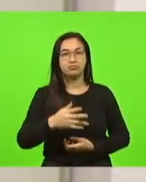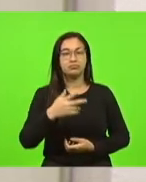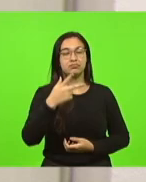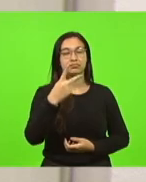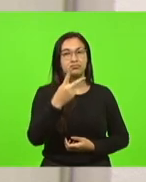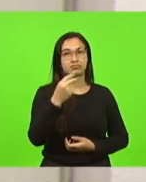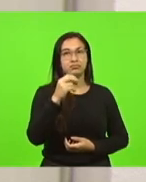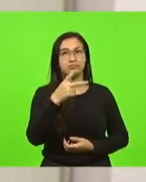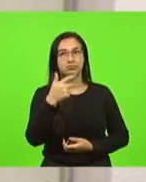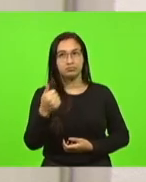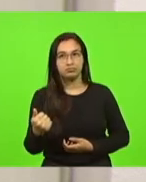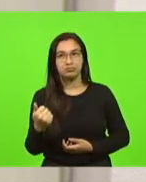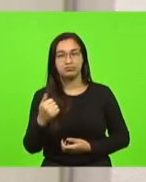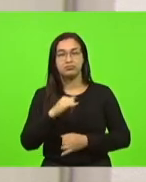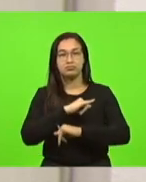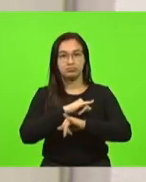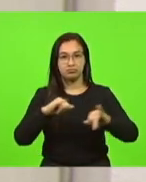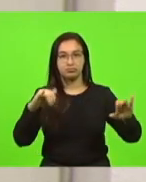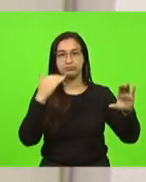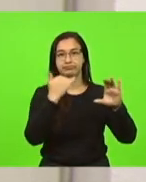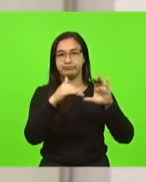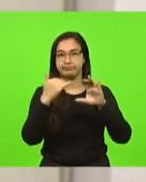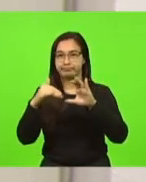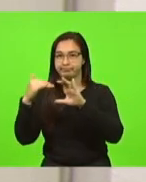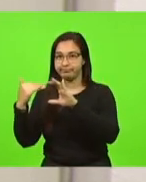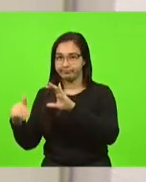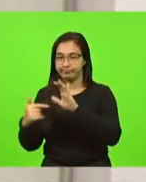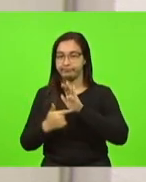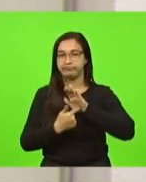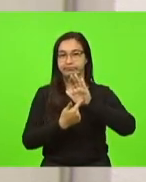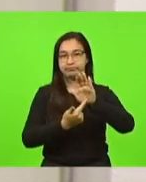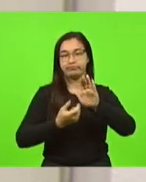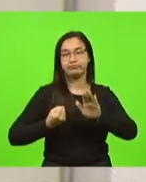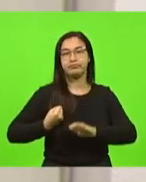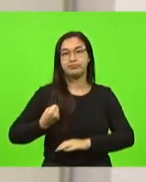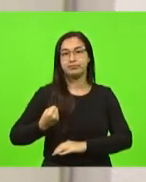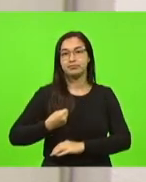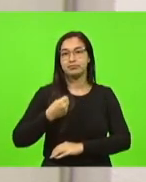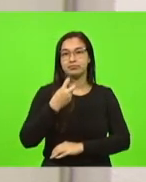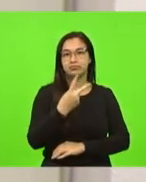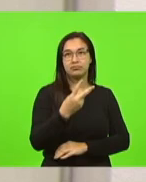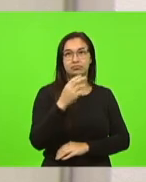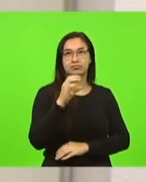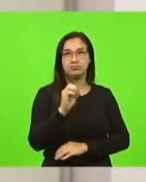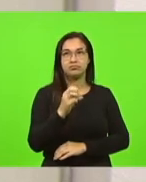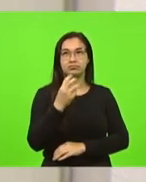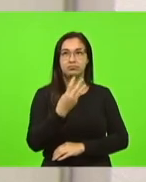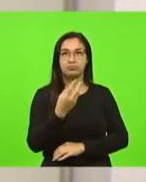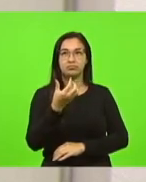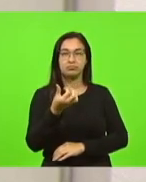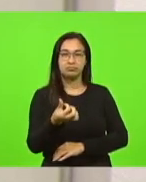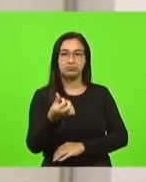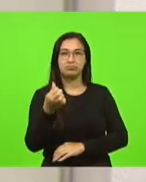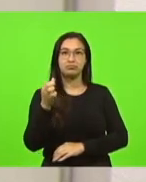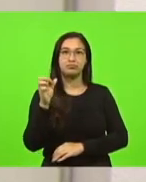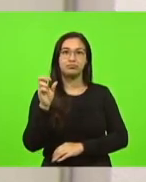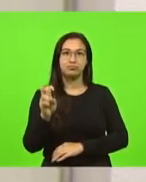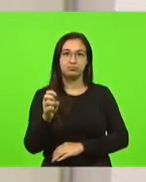2130/2021 e comunicou que encaminhará aos destinatários as indicações números 2365